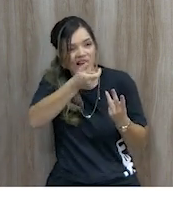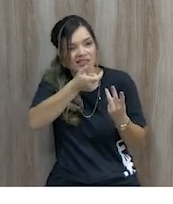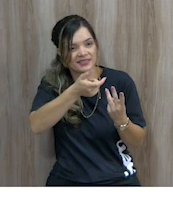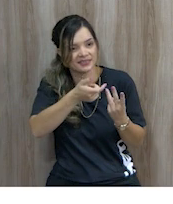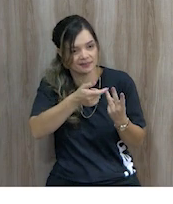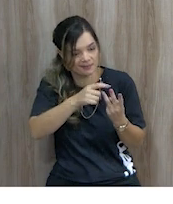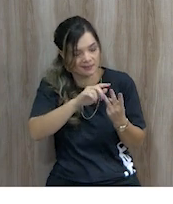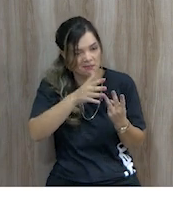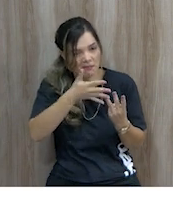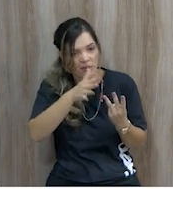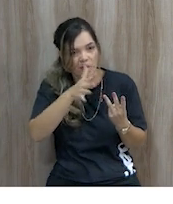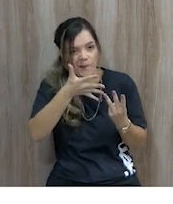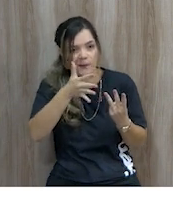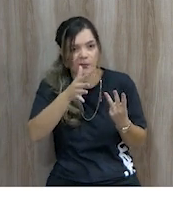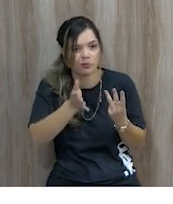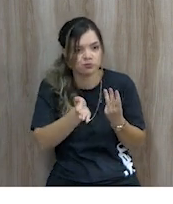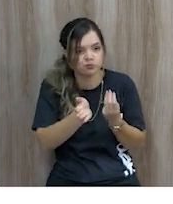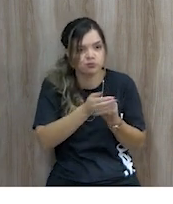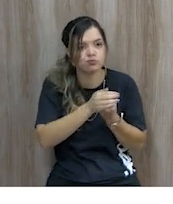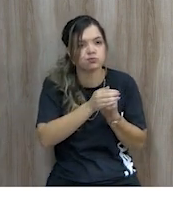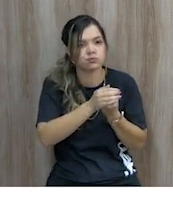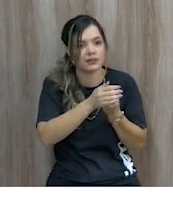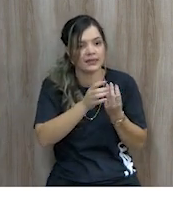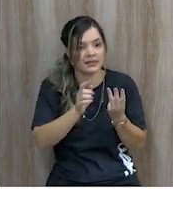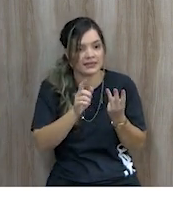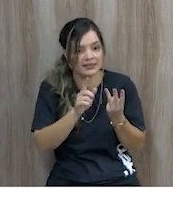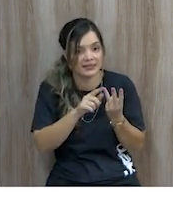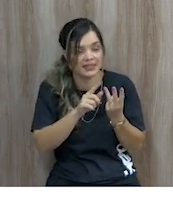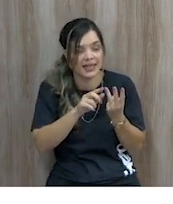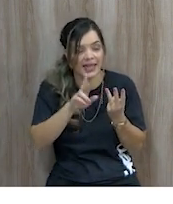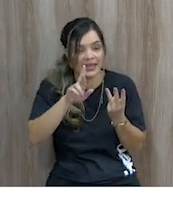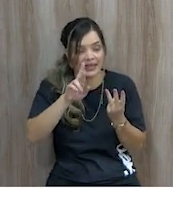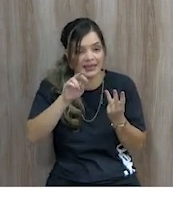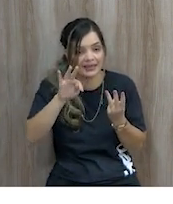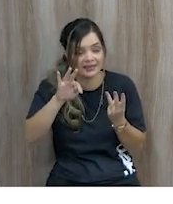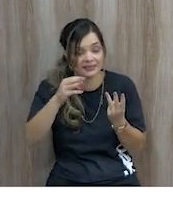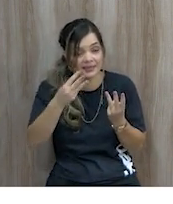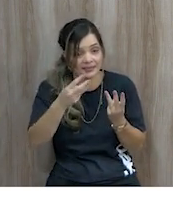RT2, mais para um recobrimento parcial. E no RT3,